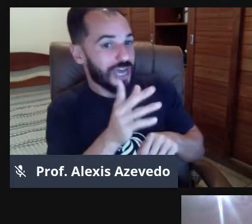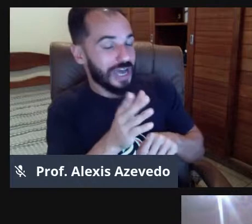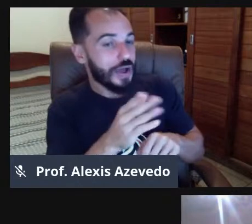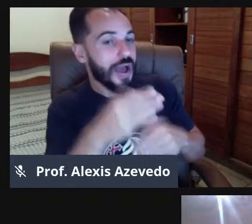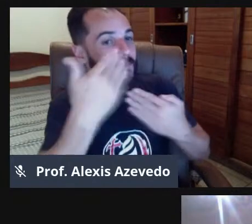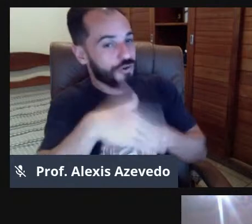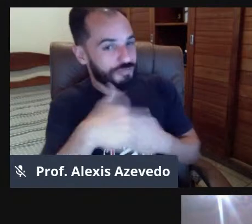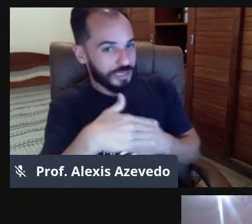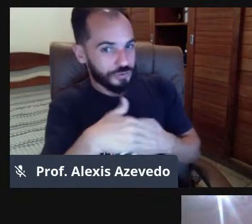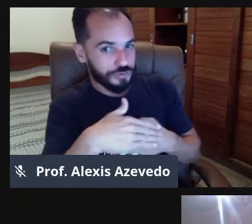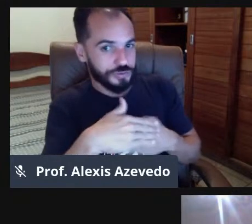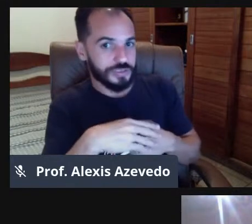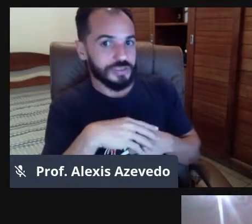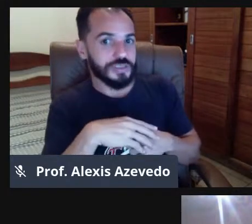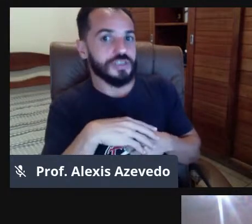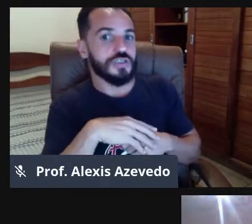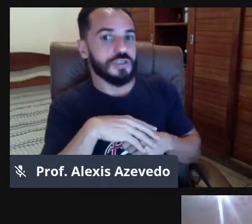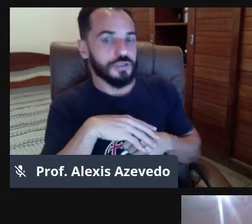do jeito que eles estão lá